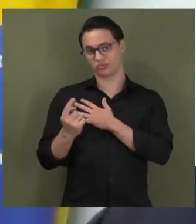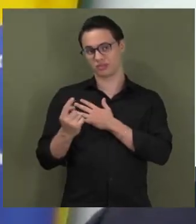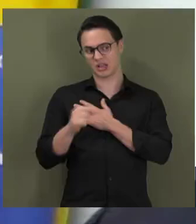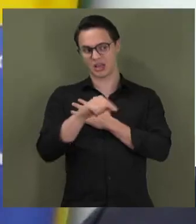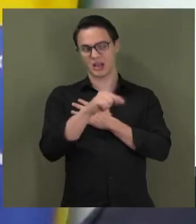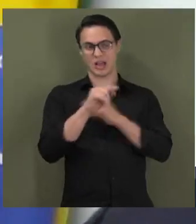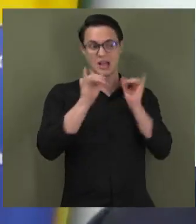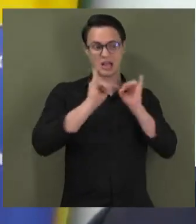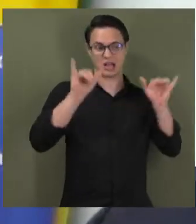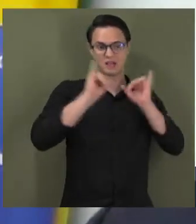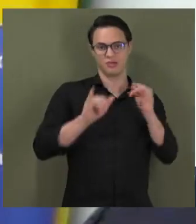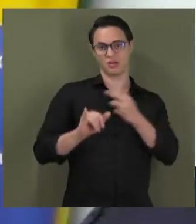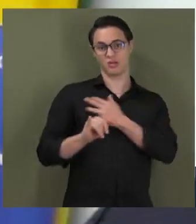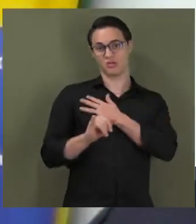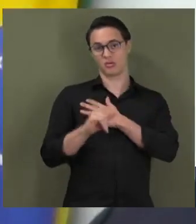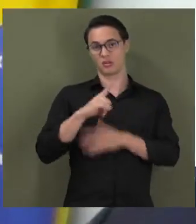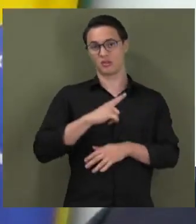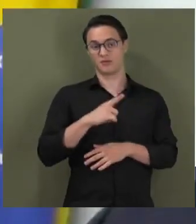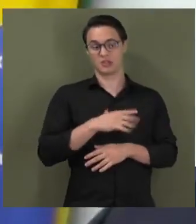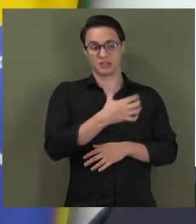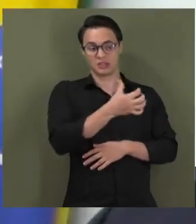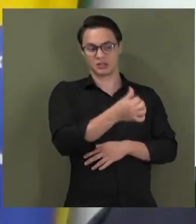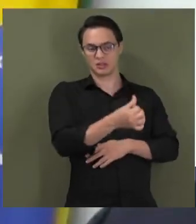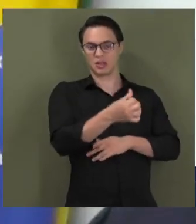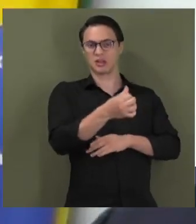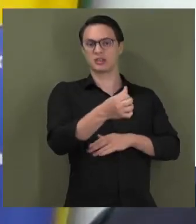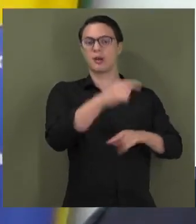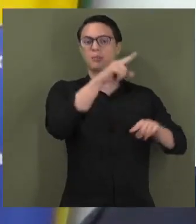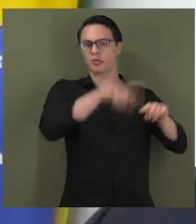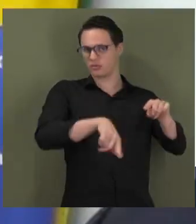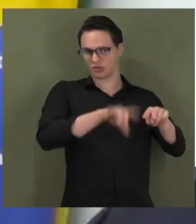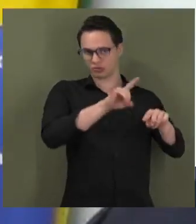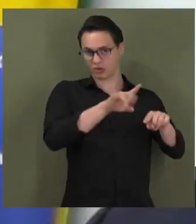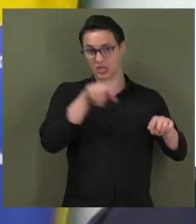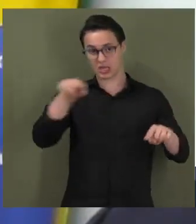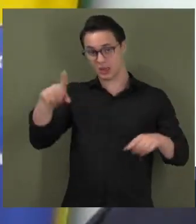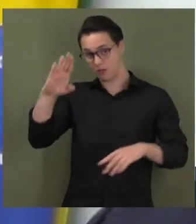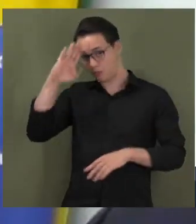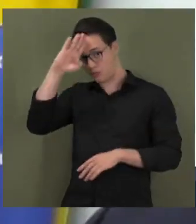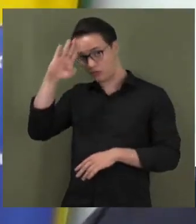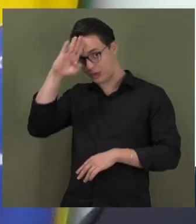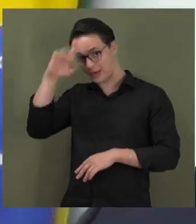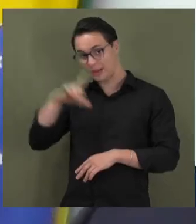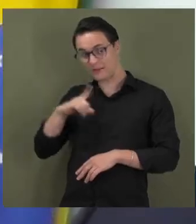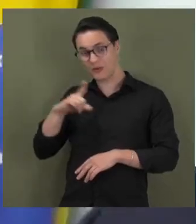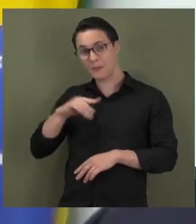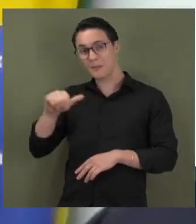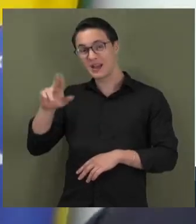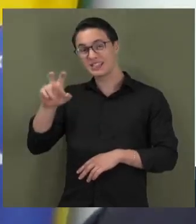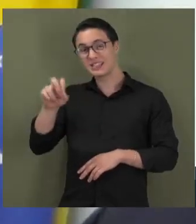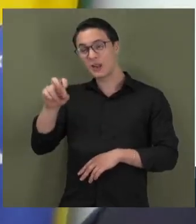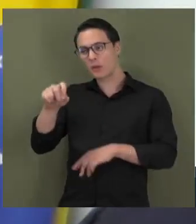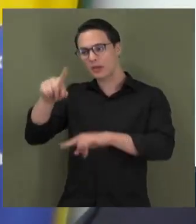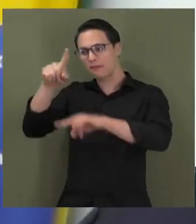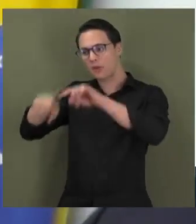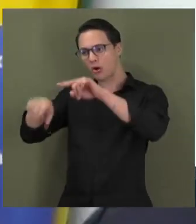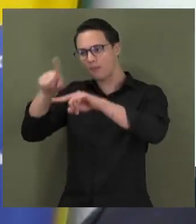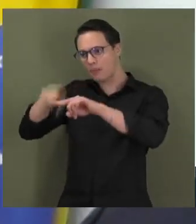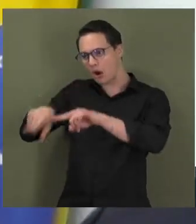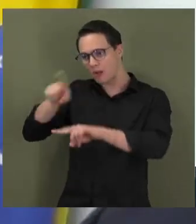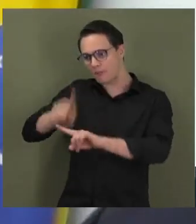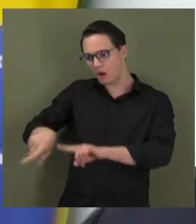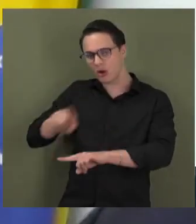Lula teve apenas 6 proibições de divulgação, a campanha de Bolsonaro teve mais de 50. Dentre